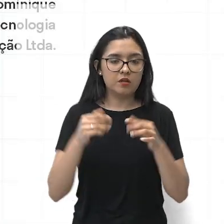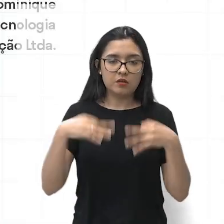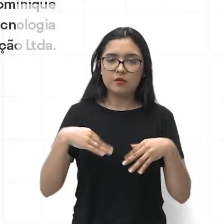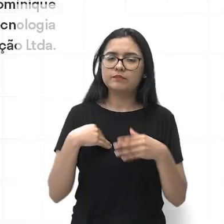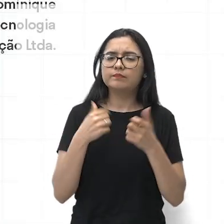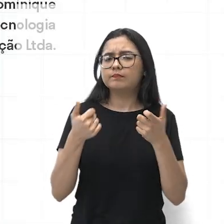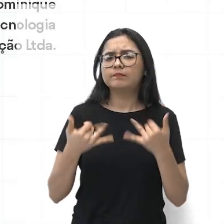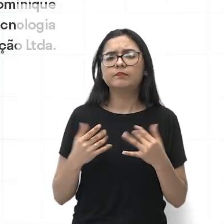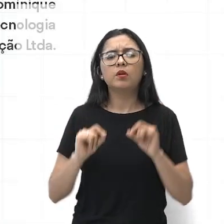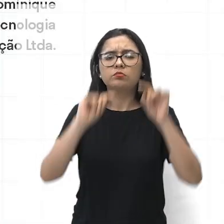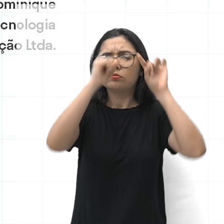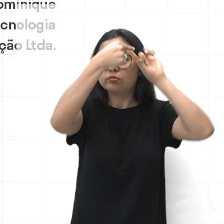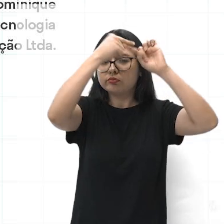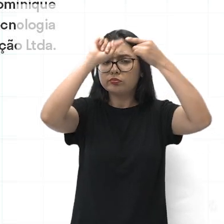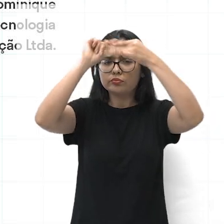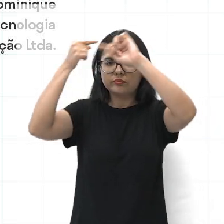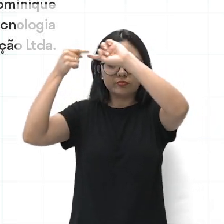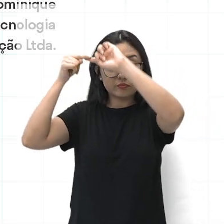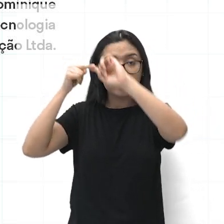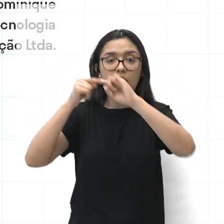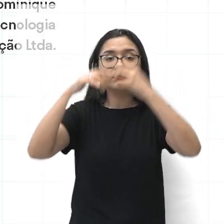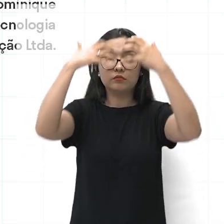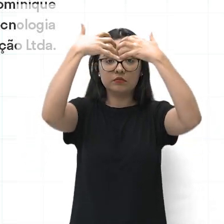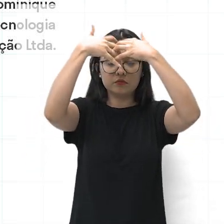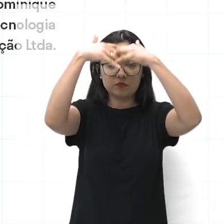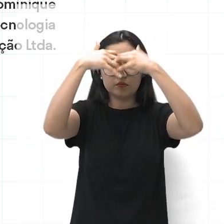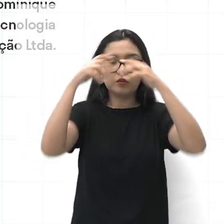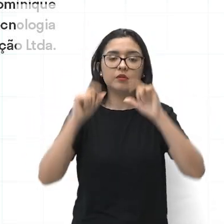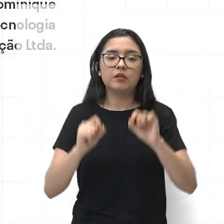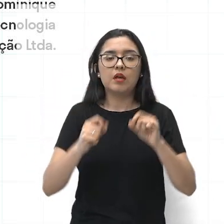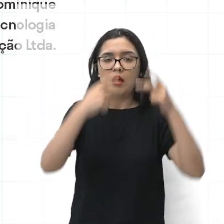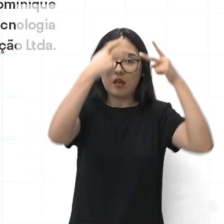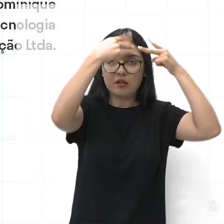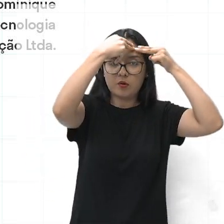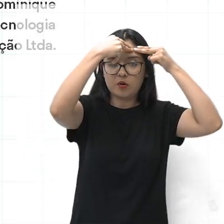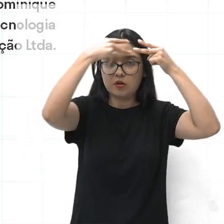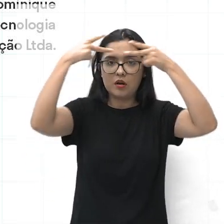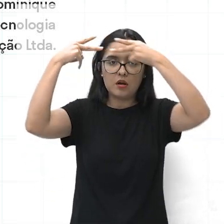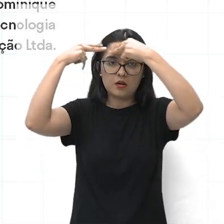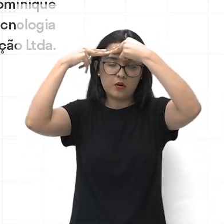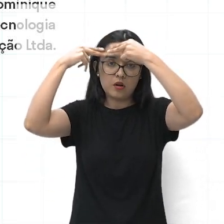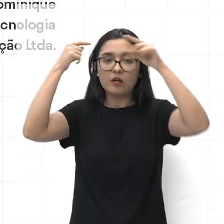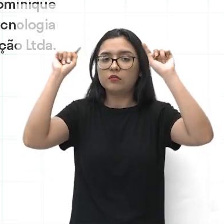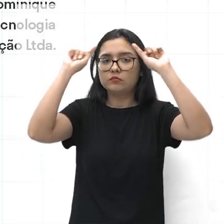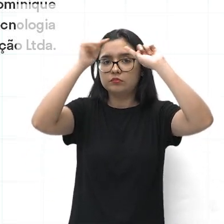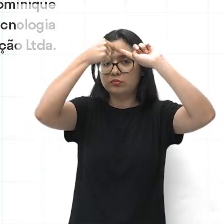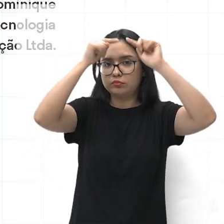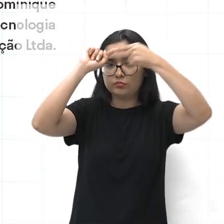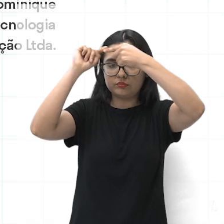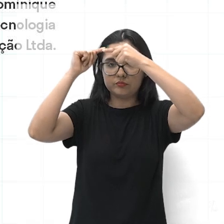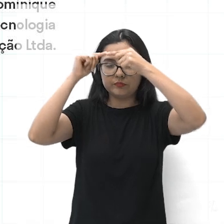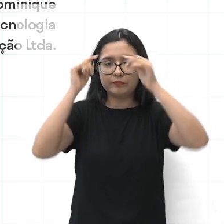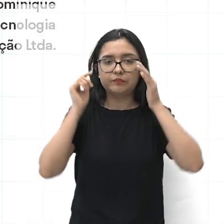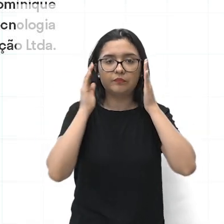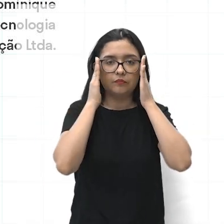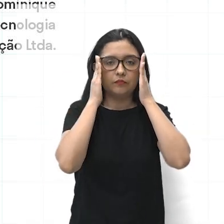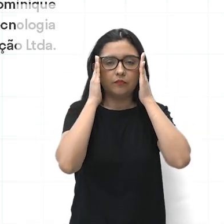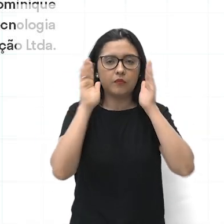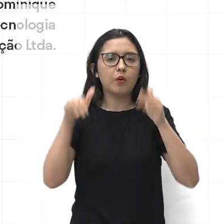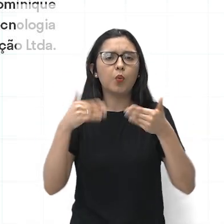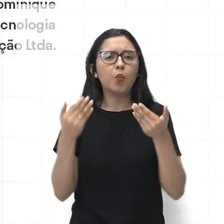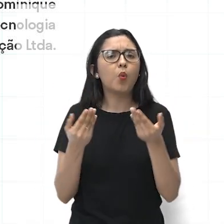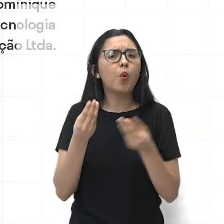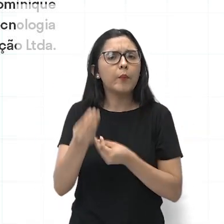Então, as sinapses, elas são as junções entre os neurônios, onde a comunicação neural ocorre. Qual é